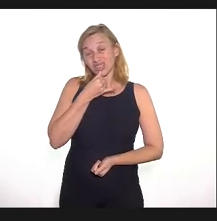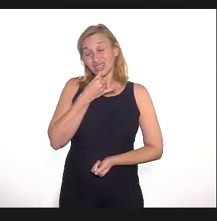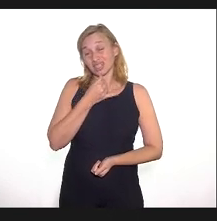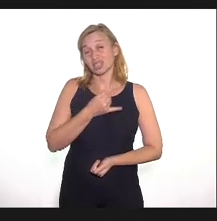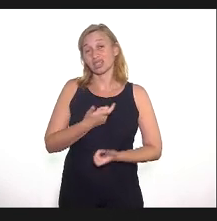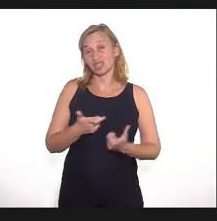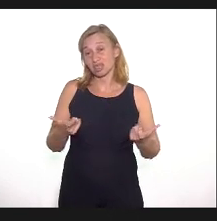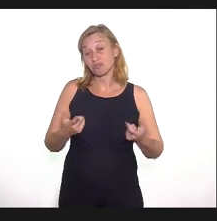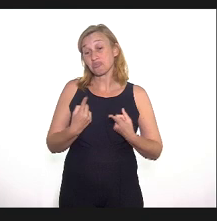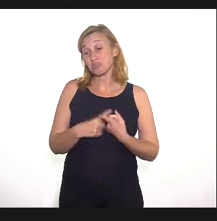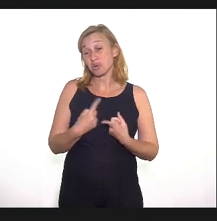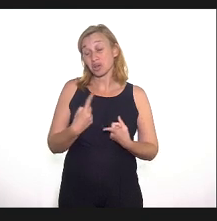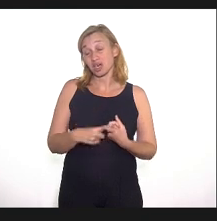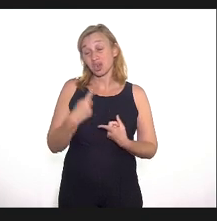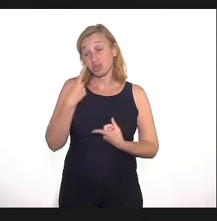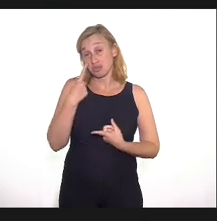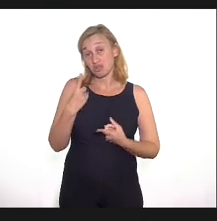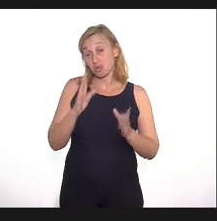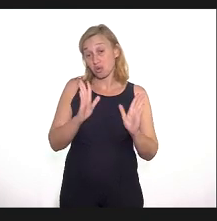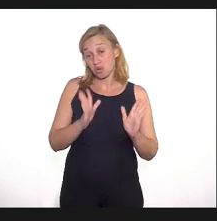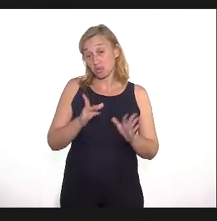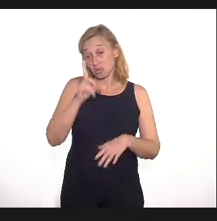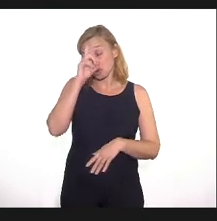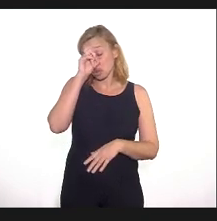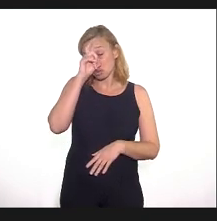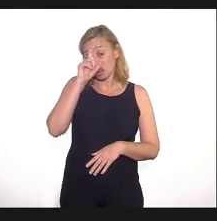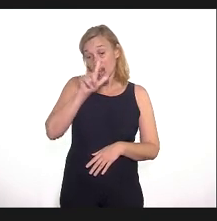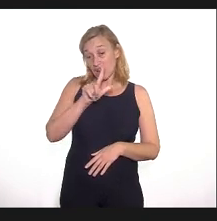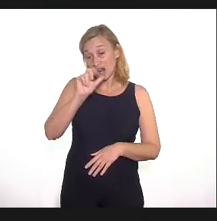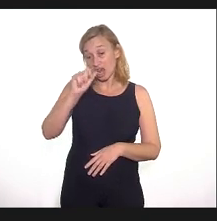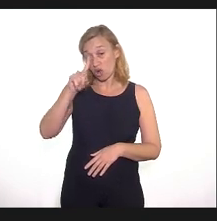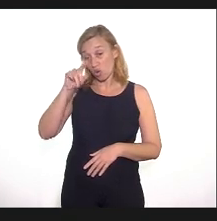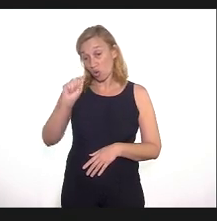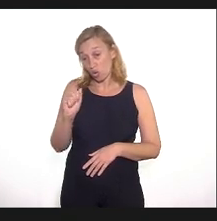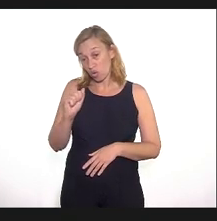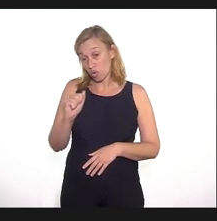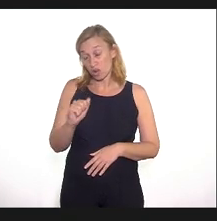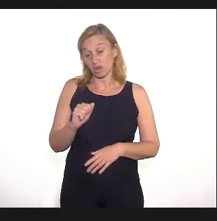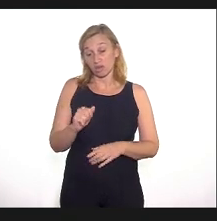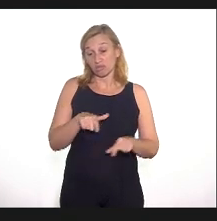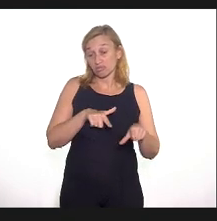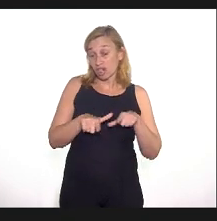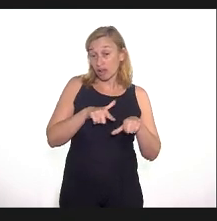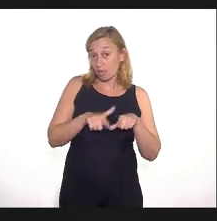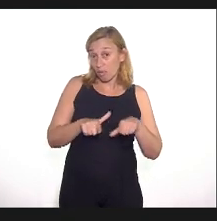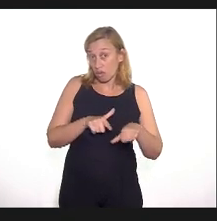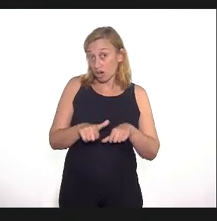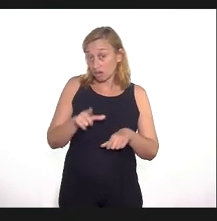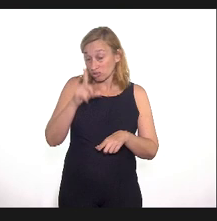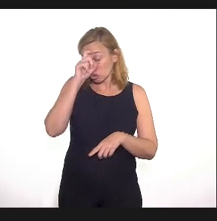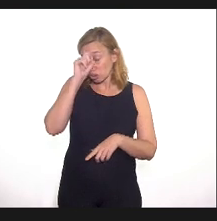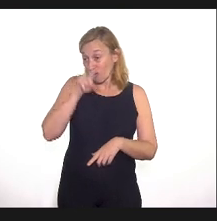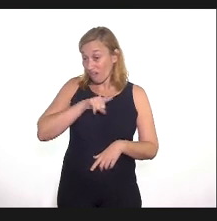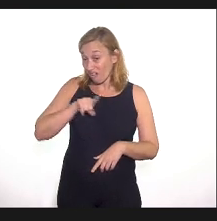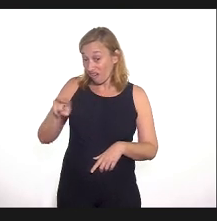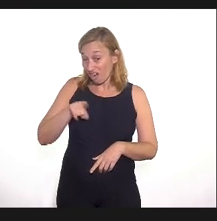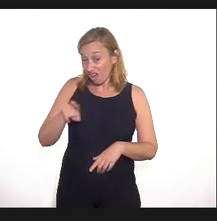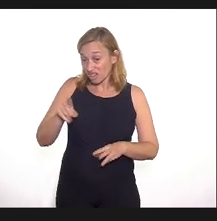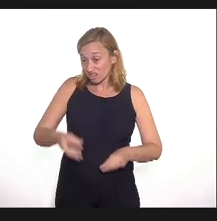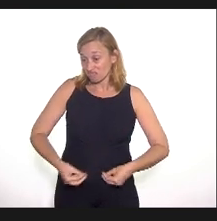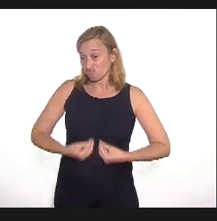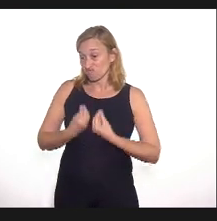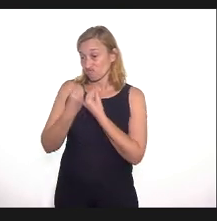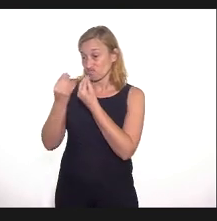grande, porque a gente viu o Hospital da Lagoa, né, serviços do Hospital da Lagoa serem